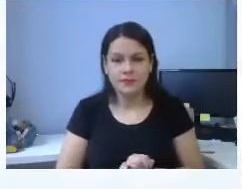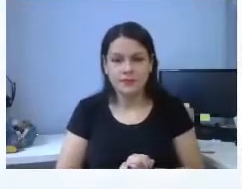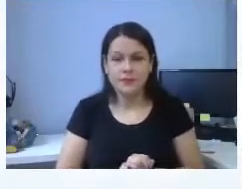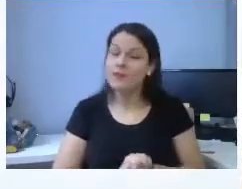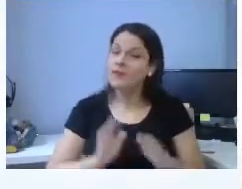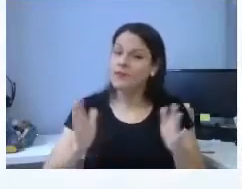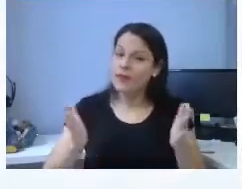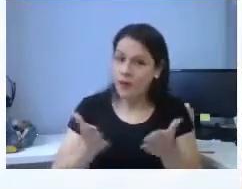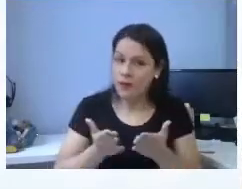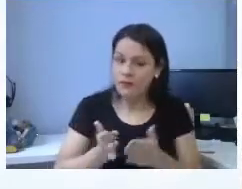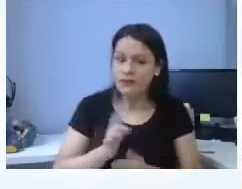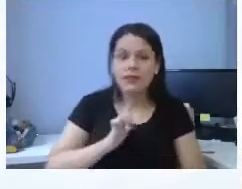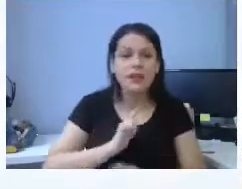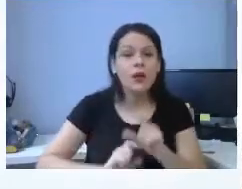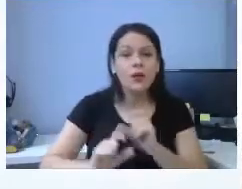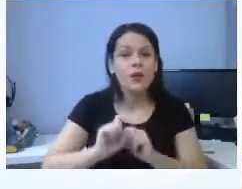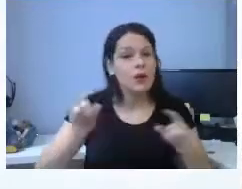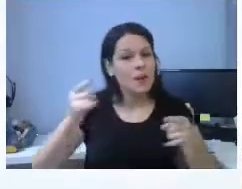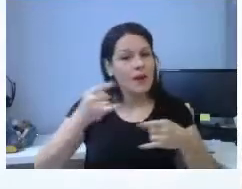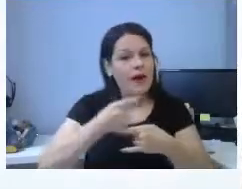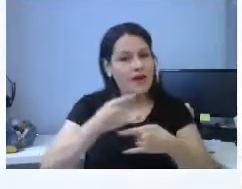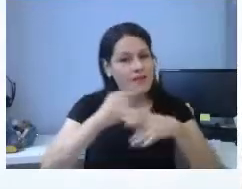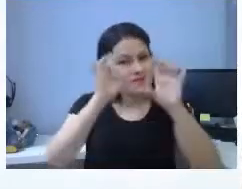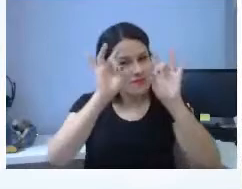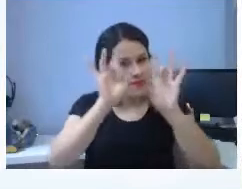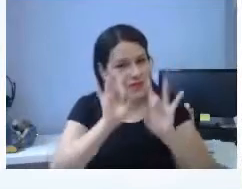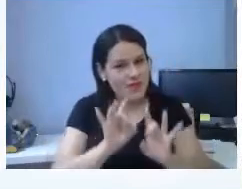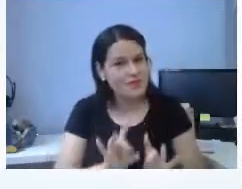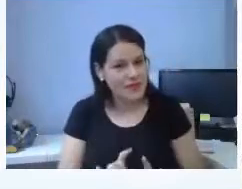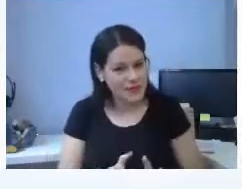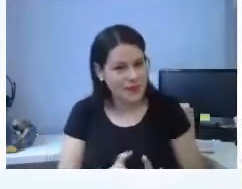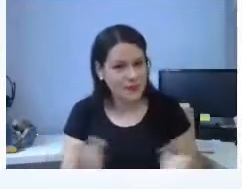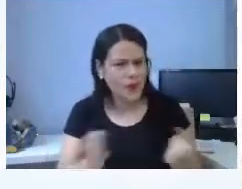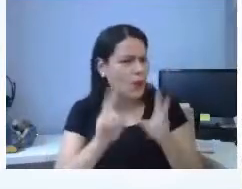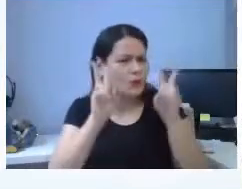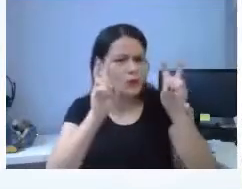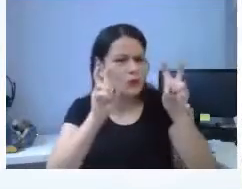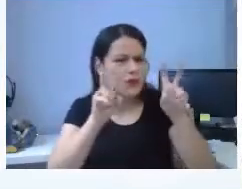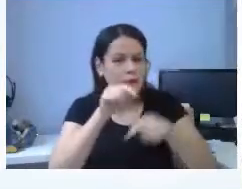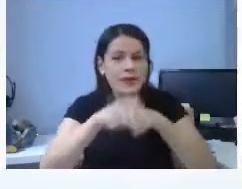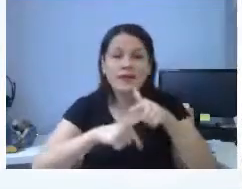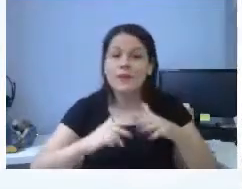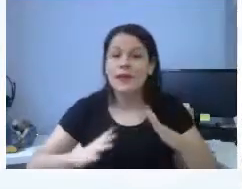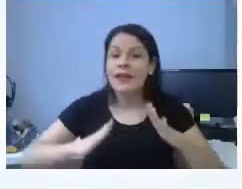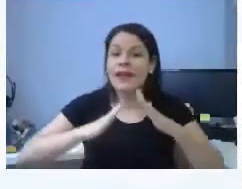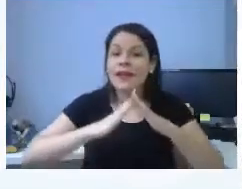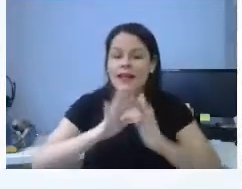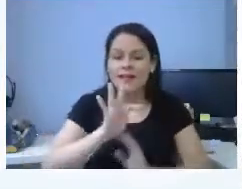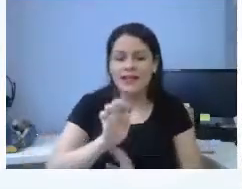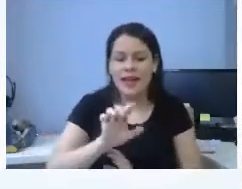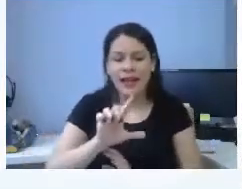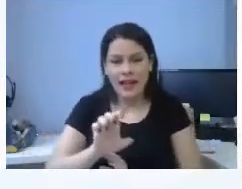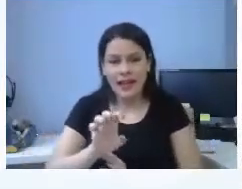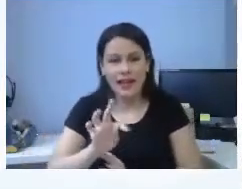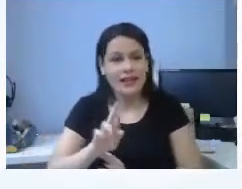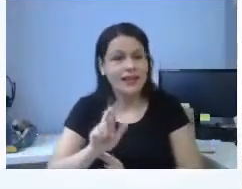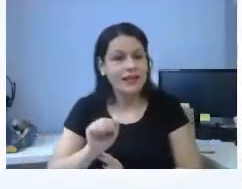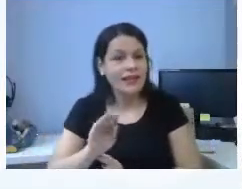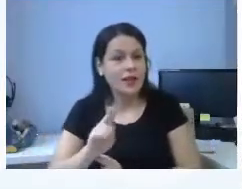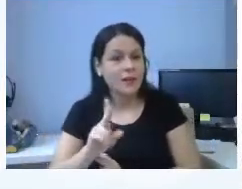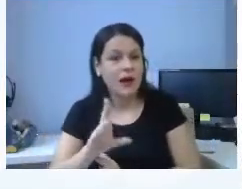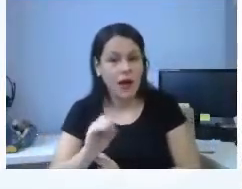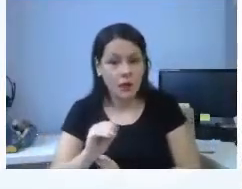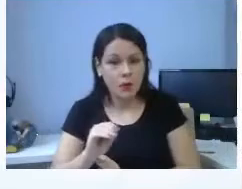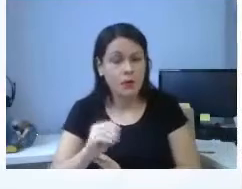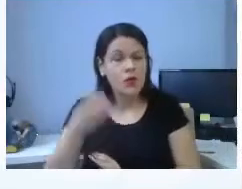Hoje nós temos uma live especial e o nosso tema é o teletrabalho, o trabalho à distância. No último dia 10